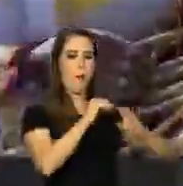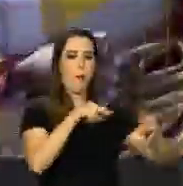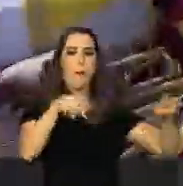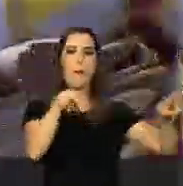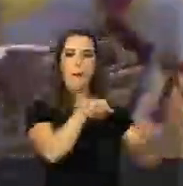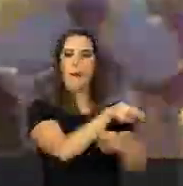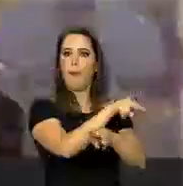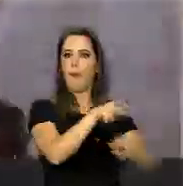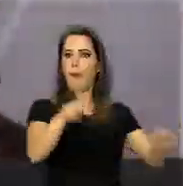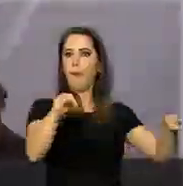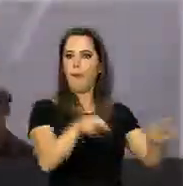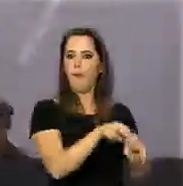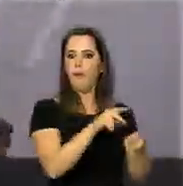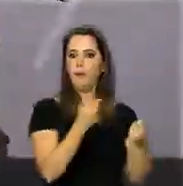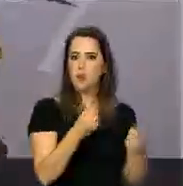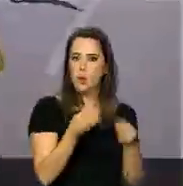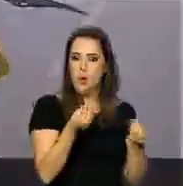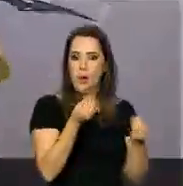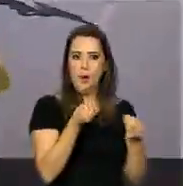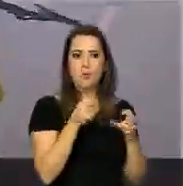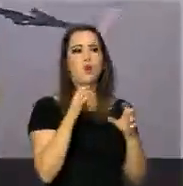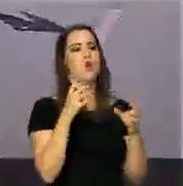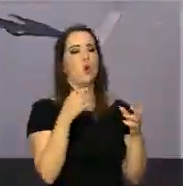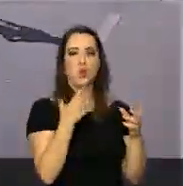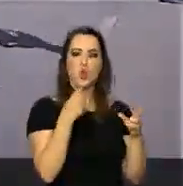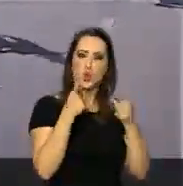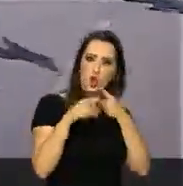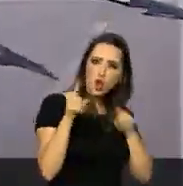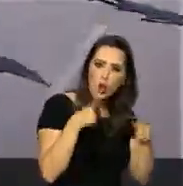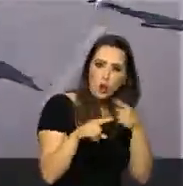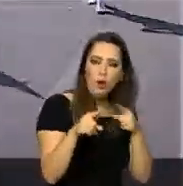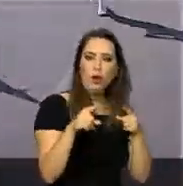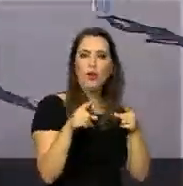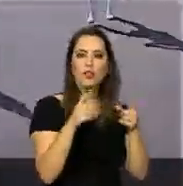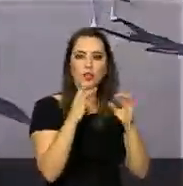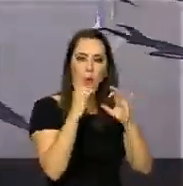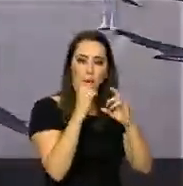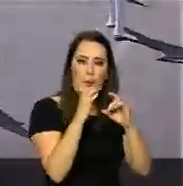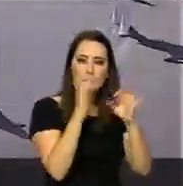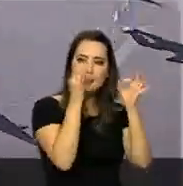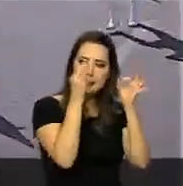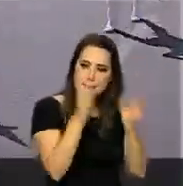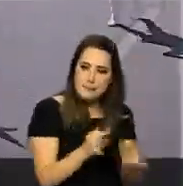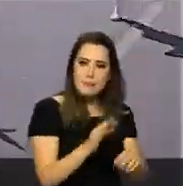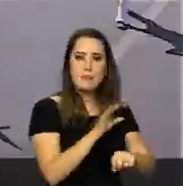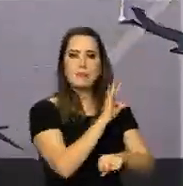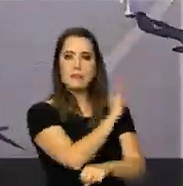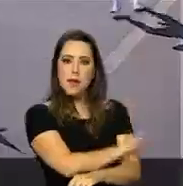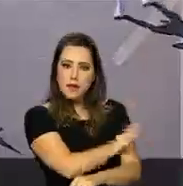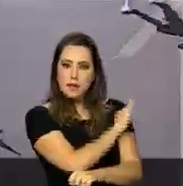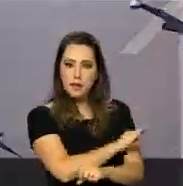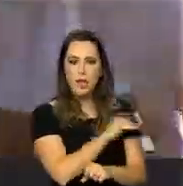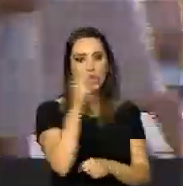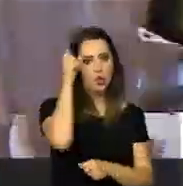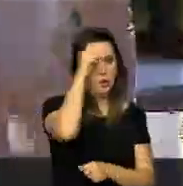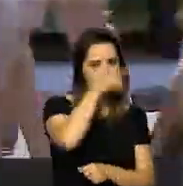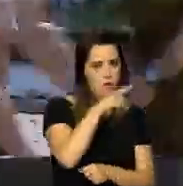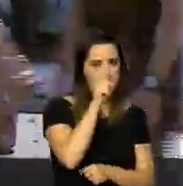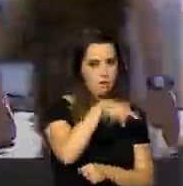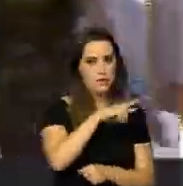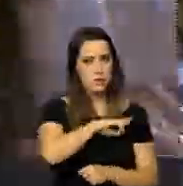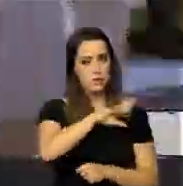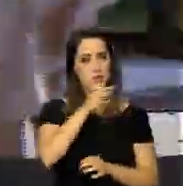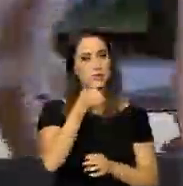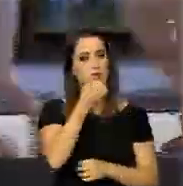tem que ter uma coordenação para não desafinar, né? Então tá tocando ali. Tem que ter muita técnica, muito, né? Muito. Essa banda, ela representa muito bem o Corpo de